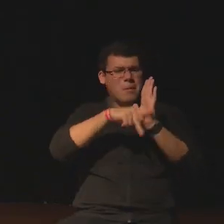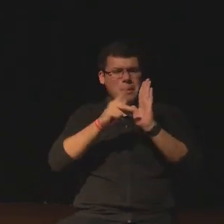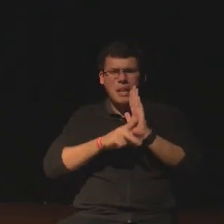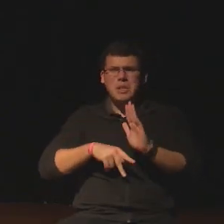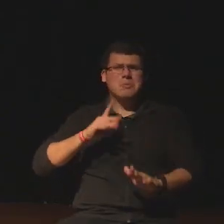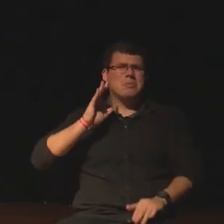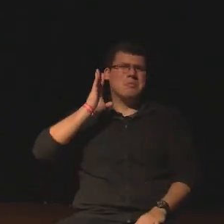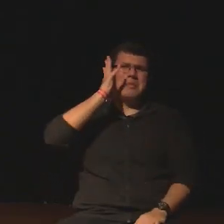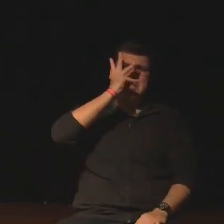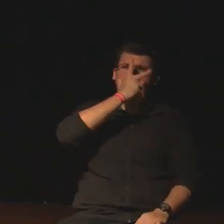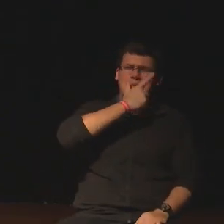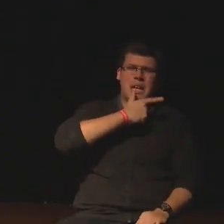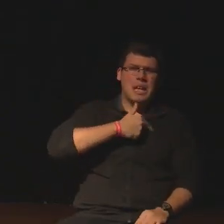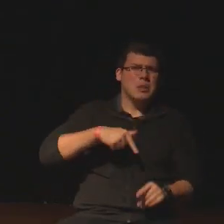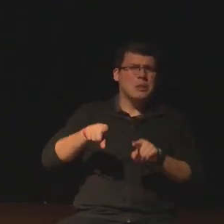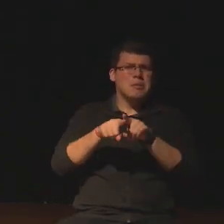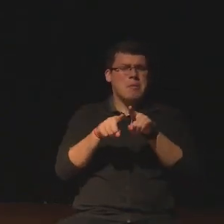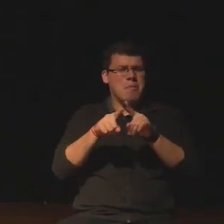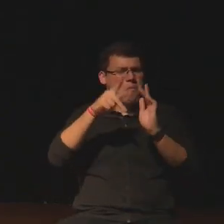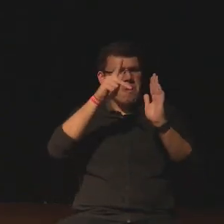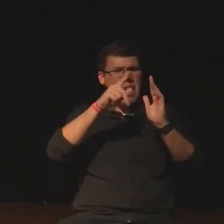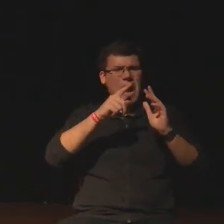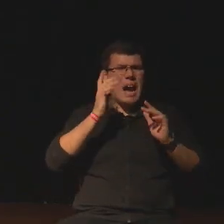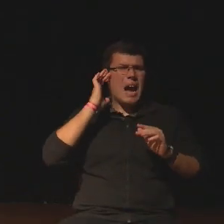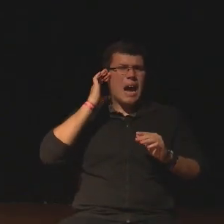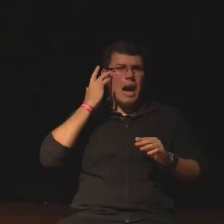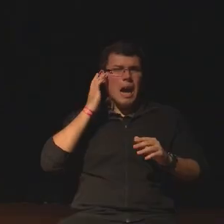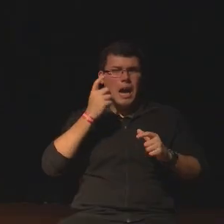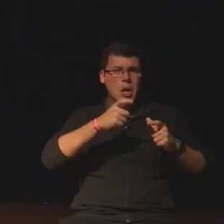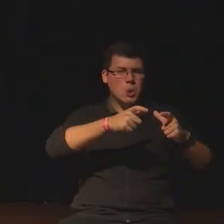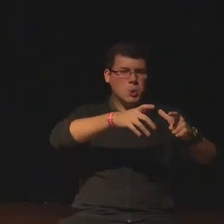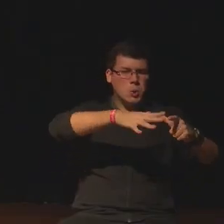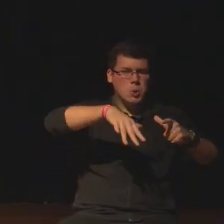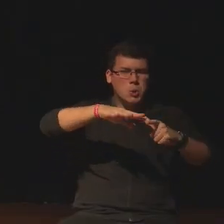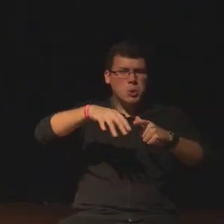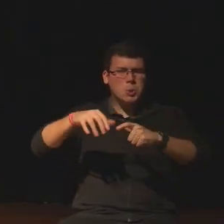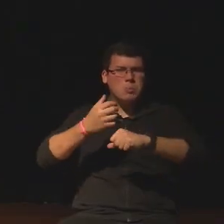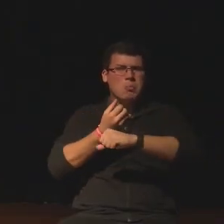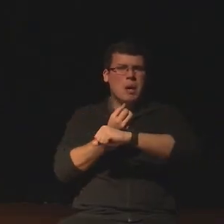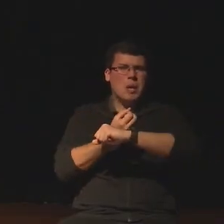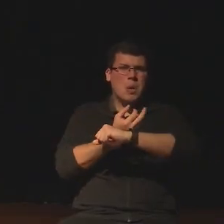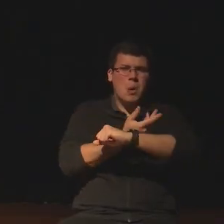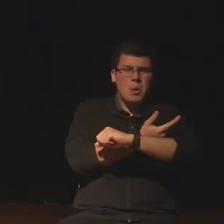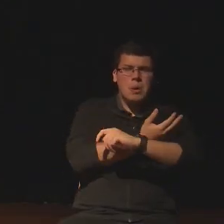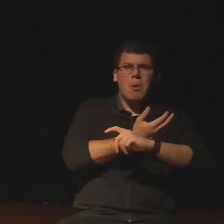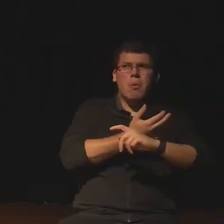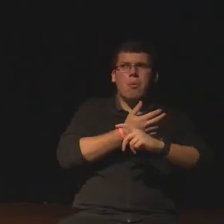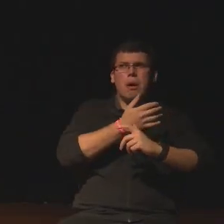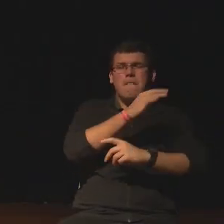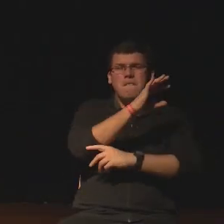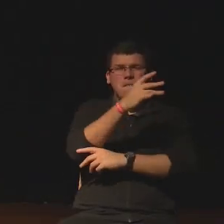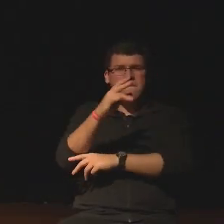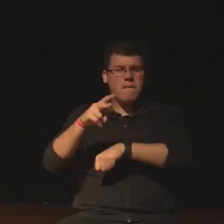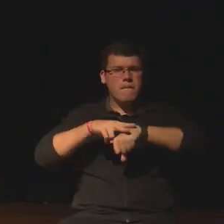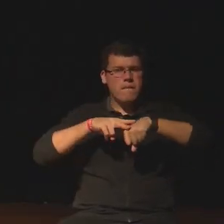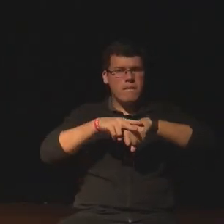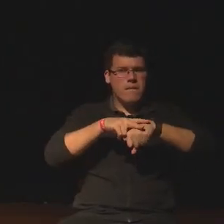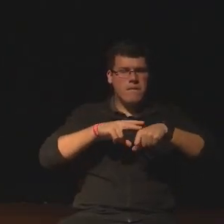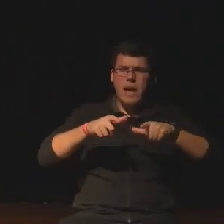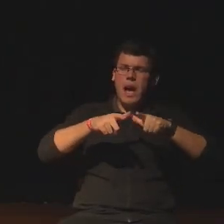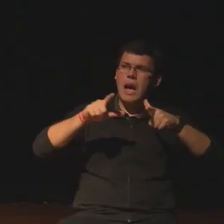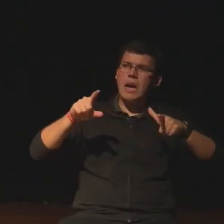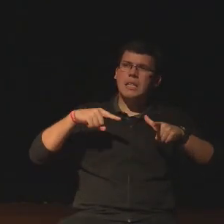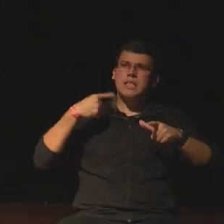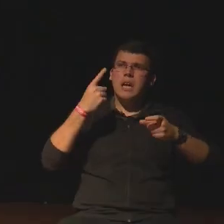acho que quanto maior o espaço verde, o espaço aberto para a gente olhar a